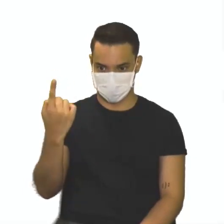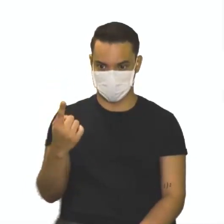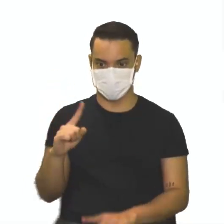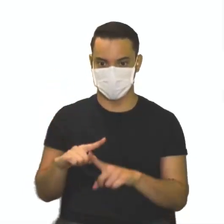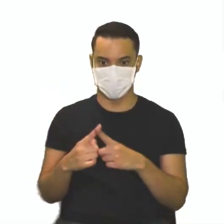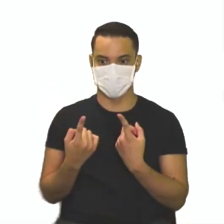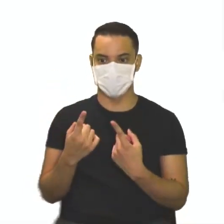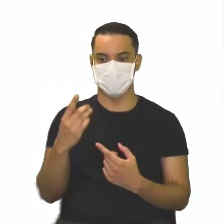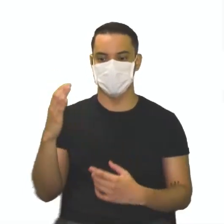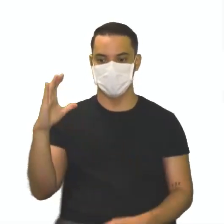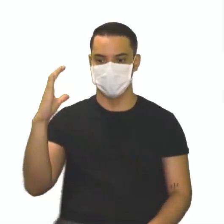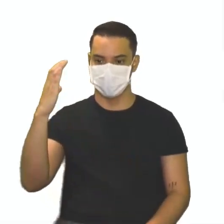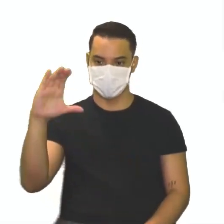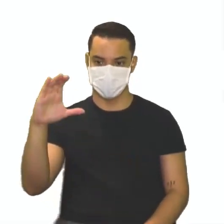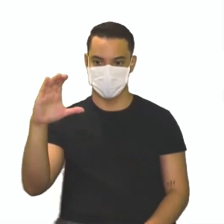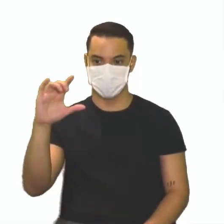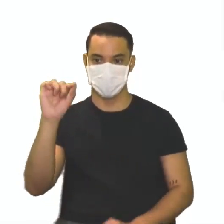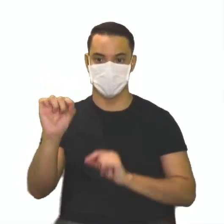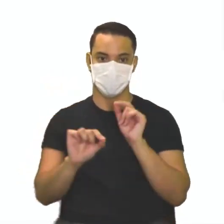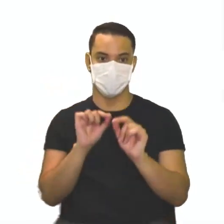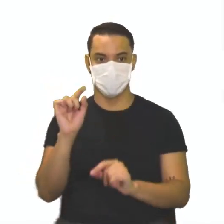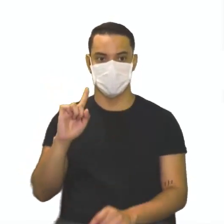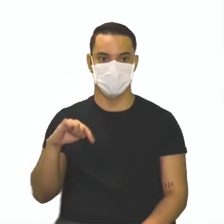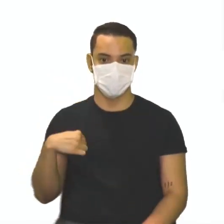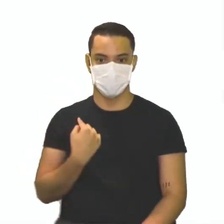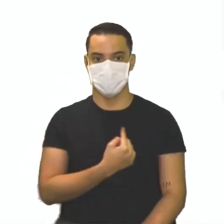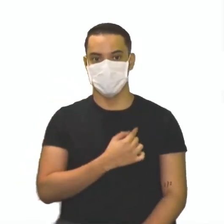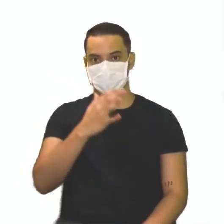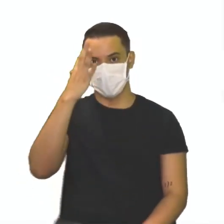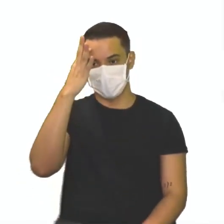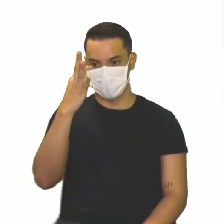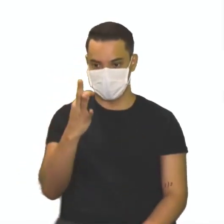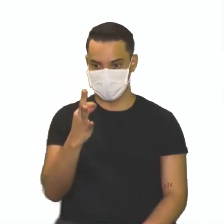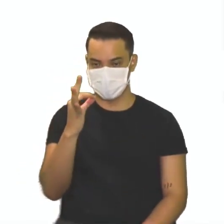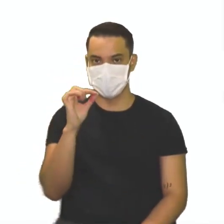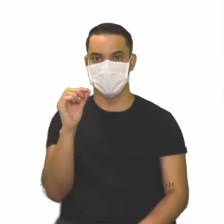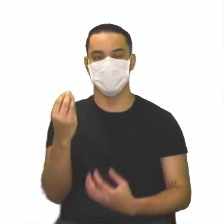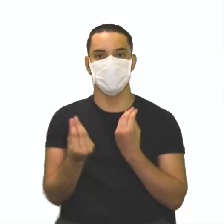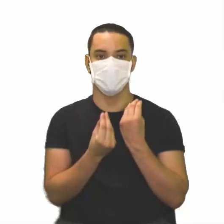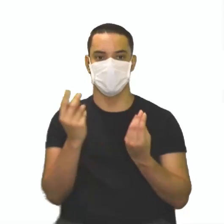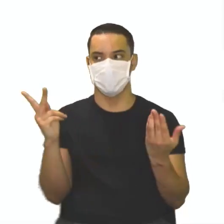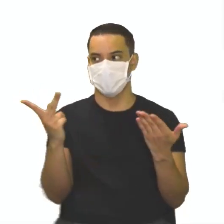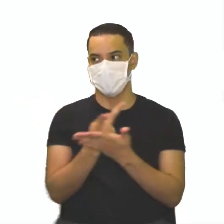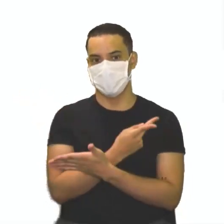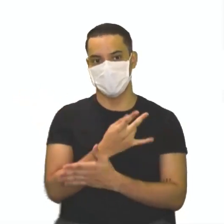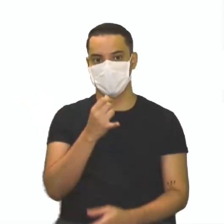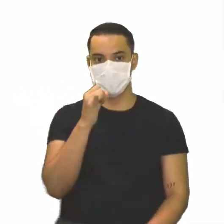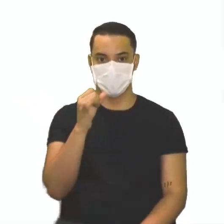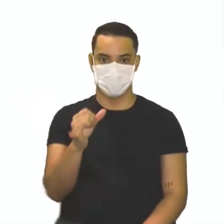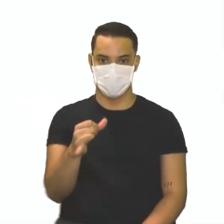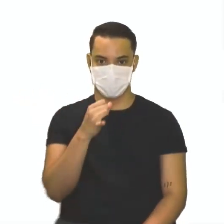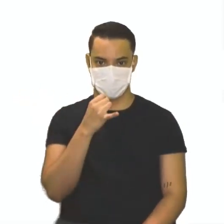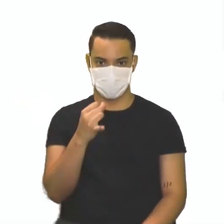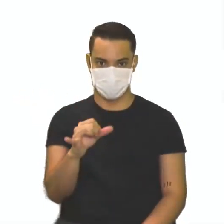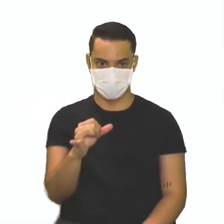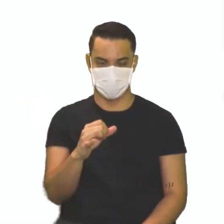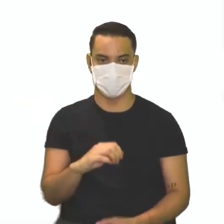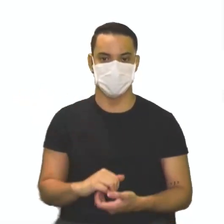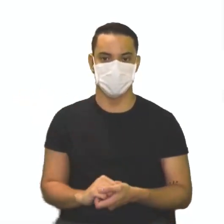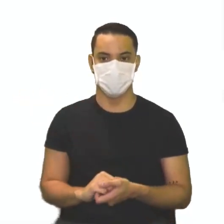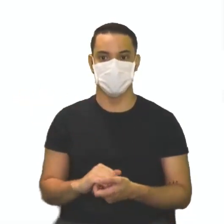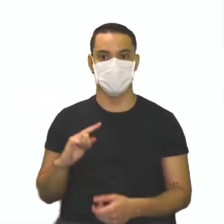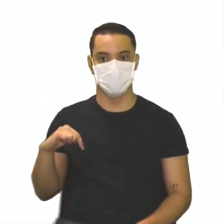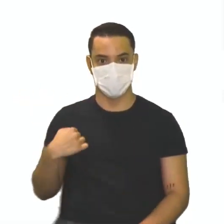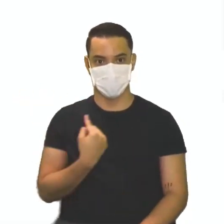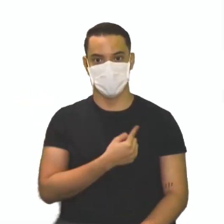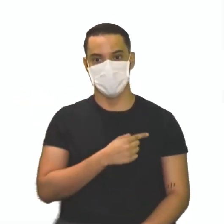é colocado para que nós entendamos essa questão da carga elétrica. Então, nós vimos que a